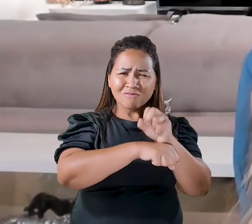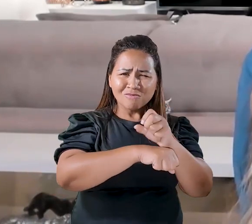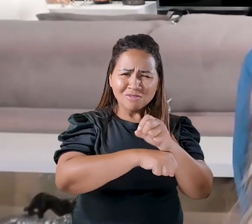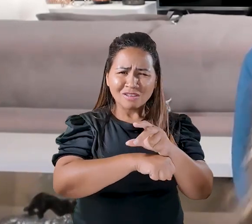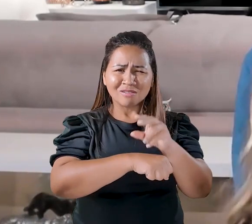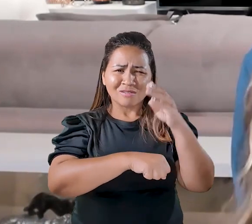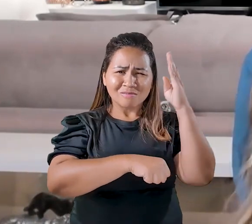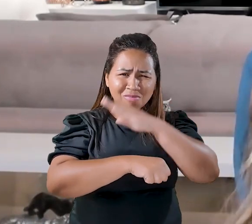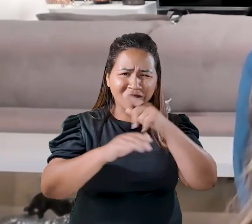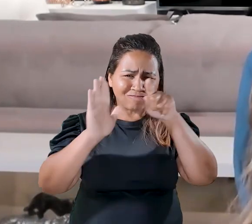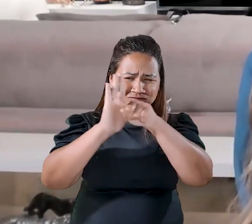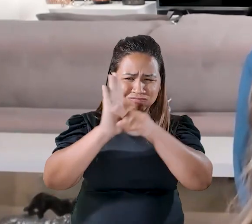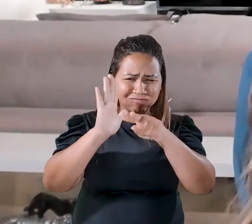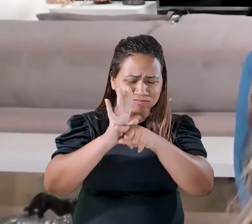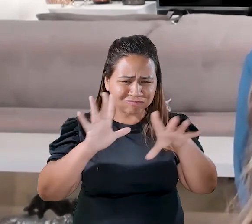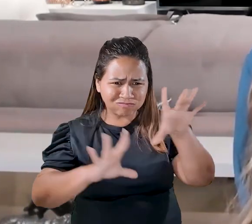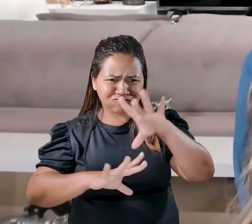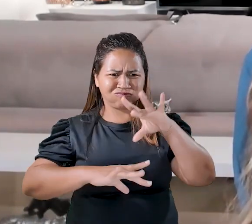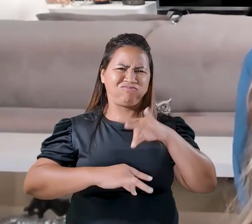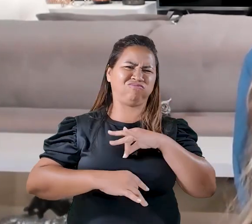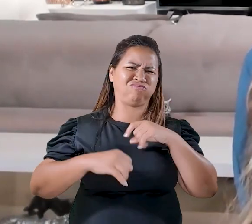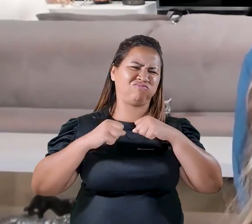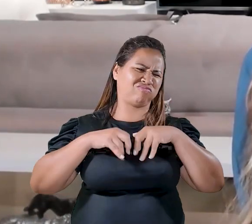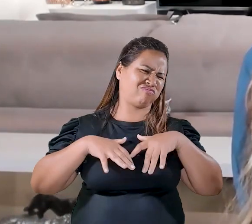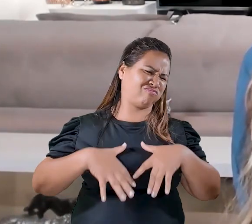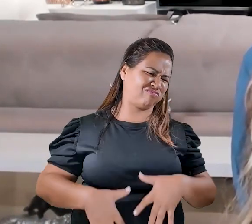você quer e não naquilo que está acontecendo.